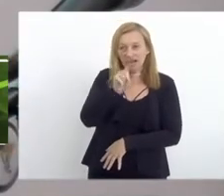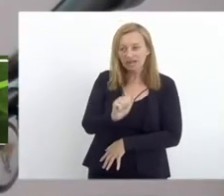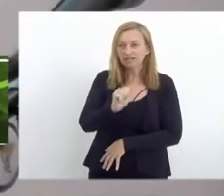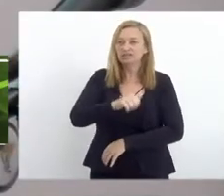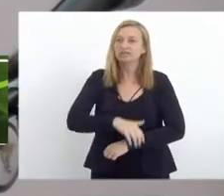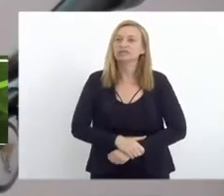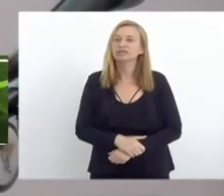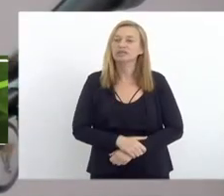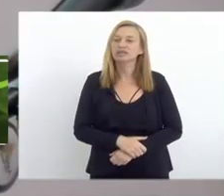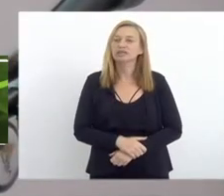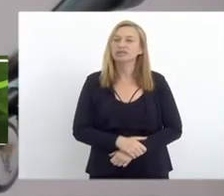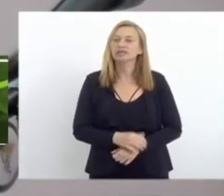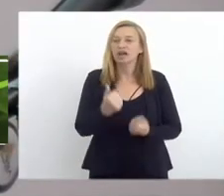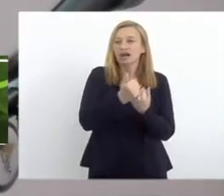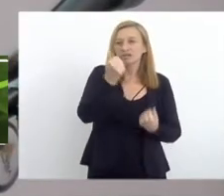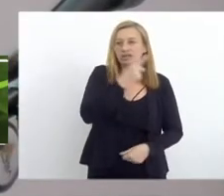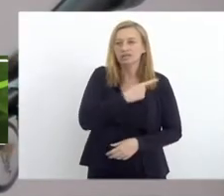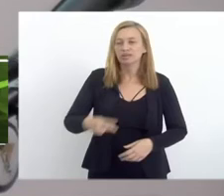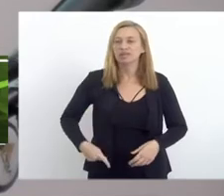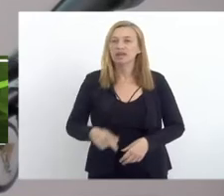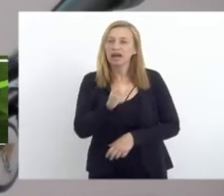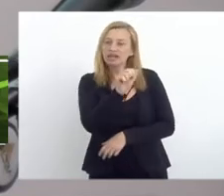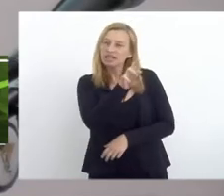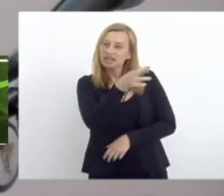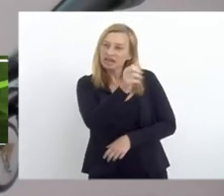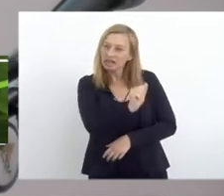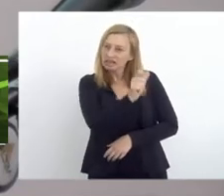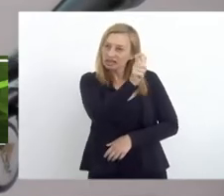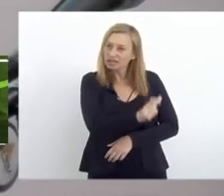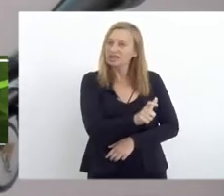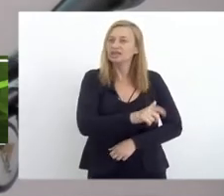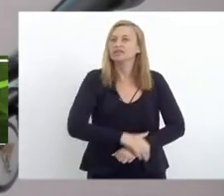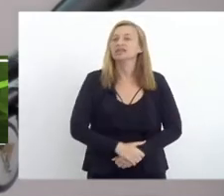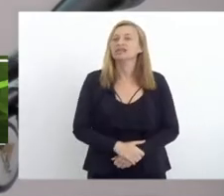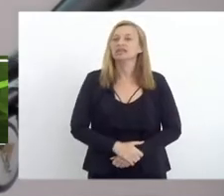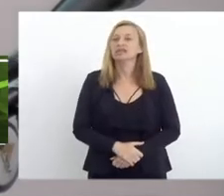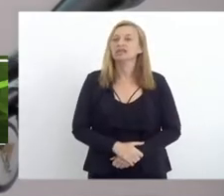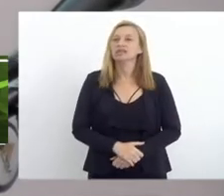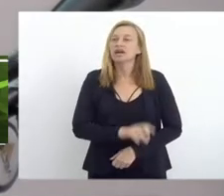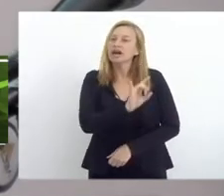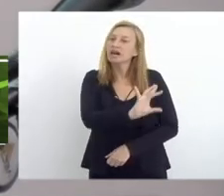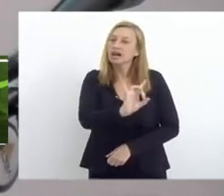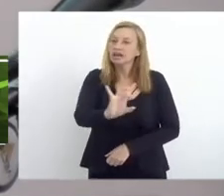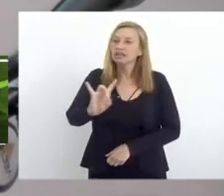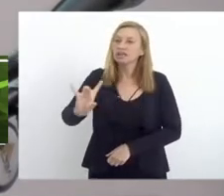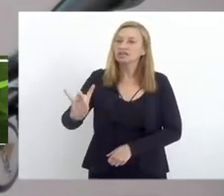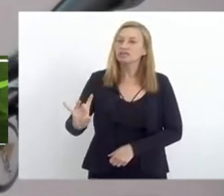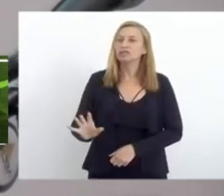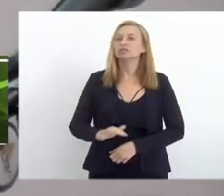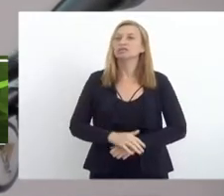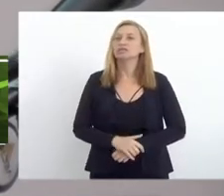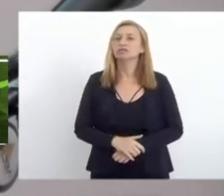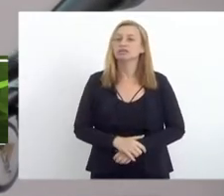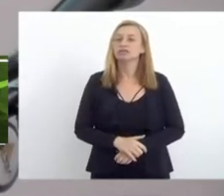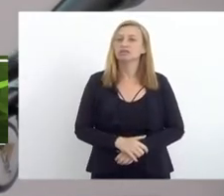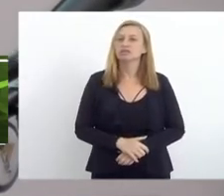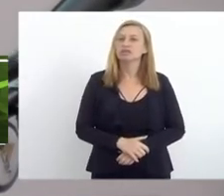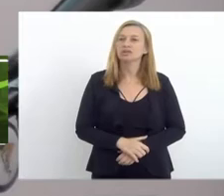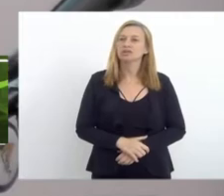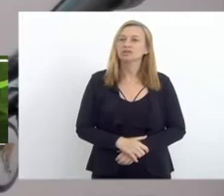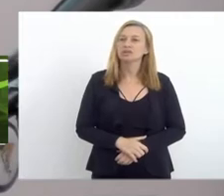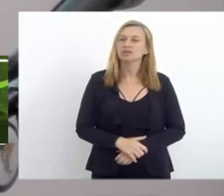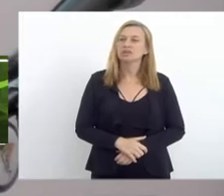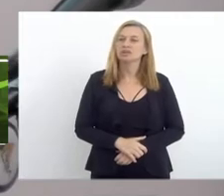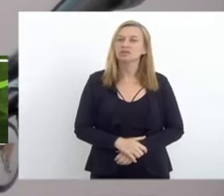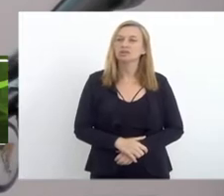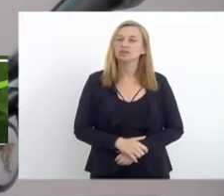Passos, a vice-presidente, deputada Adriana Baltazar, a cada um dos senhores e senhoras que